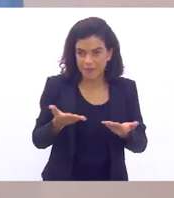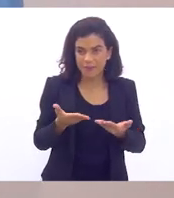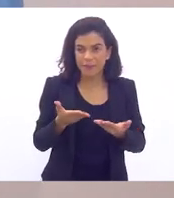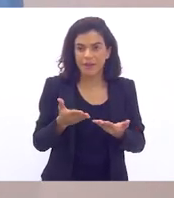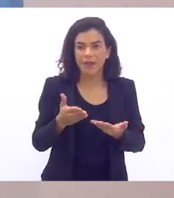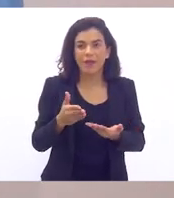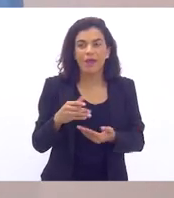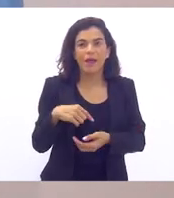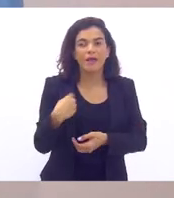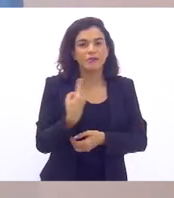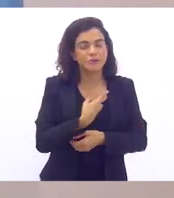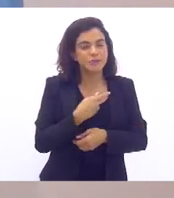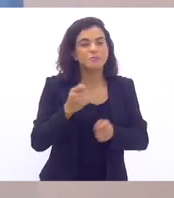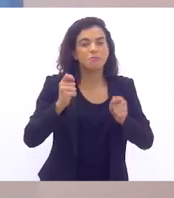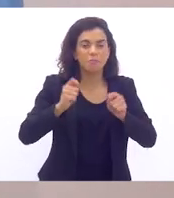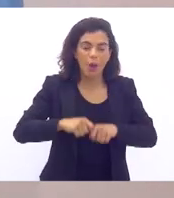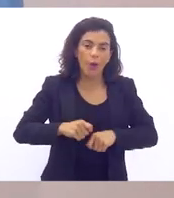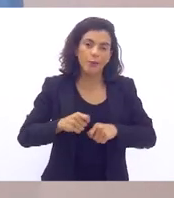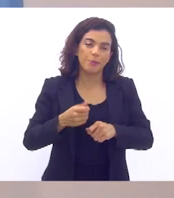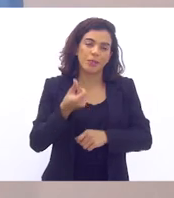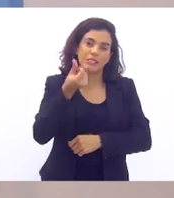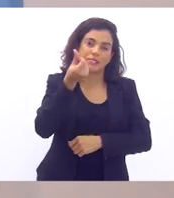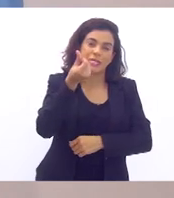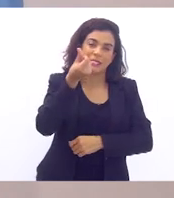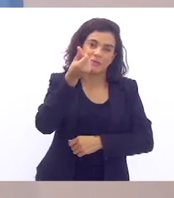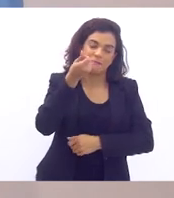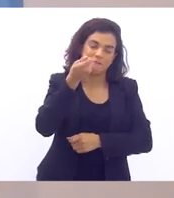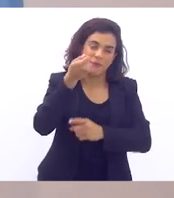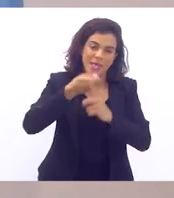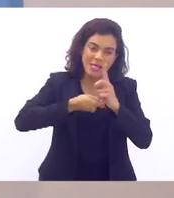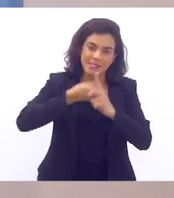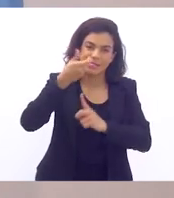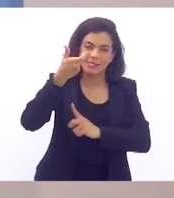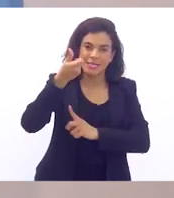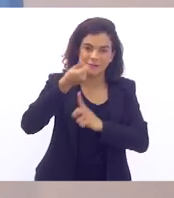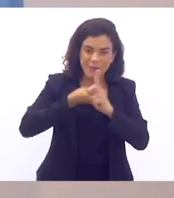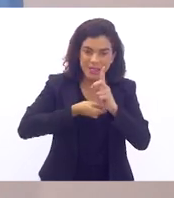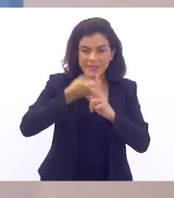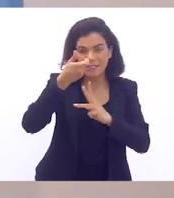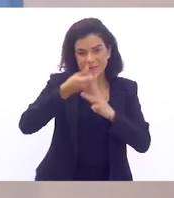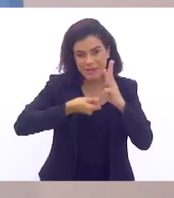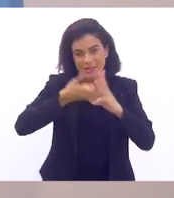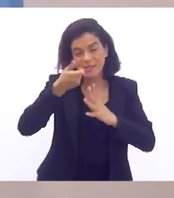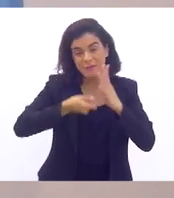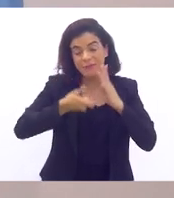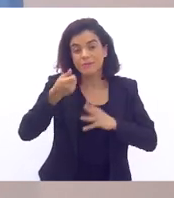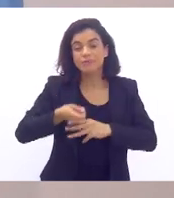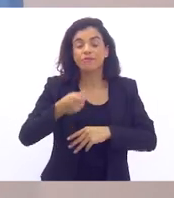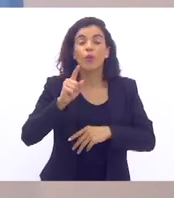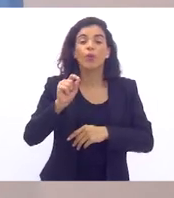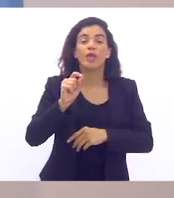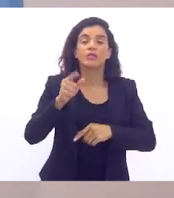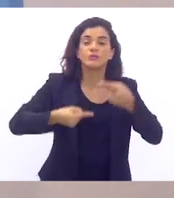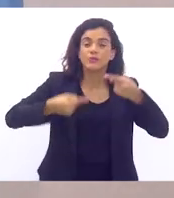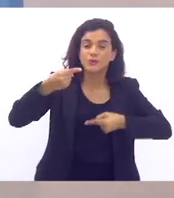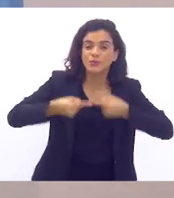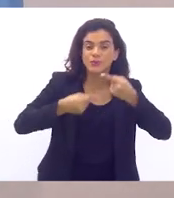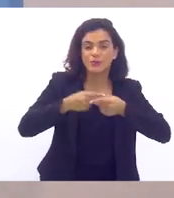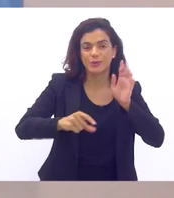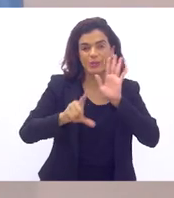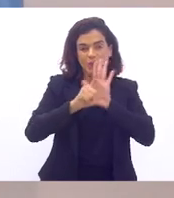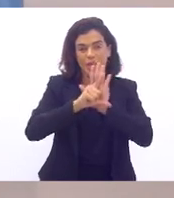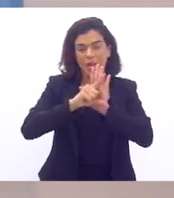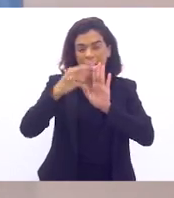pode fazer porque a gente tá no semestre de discussão e aprovação da lei orçamentária para o ano que vem